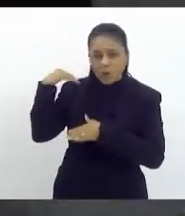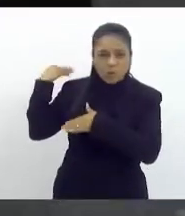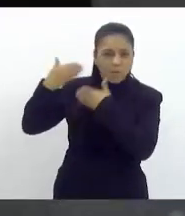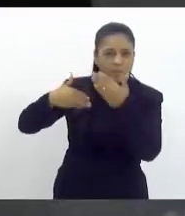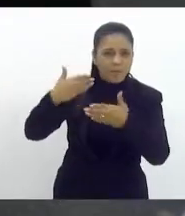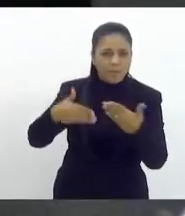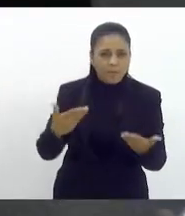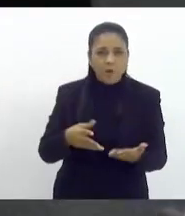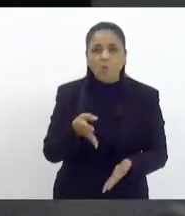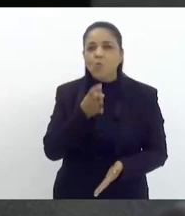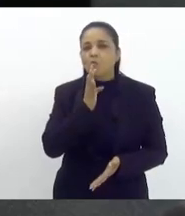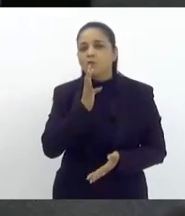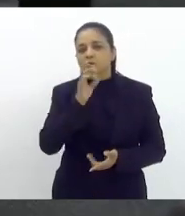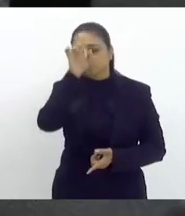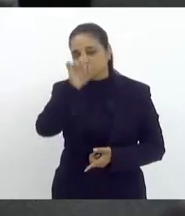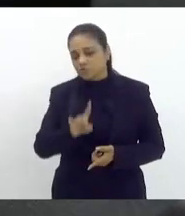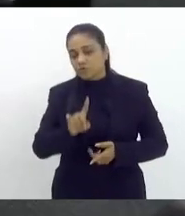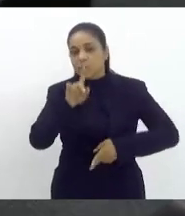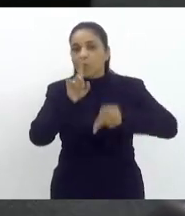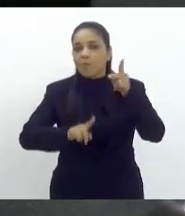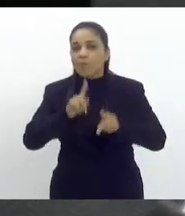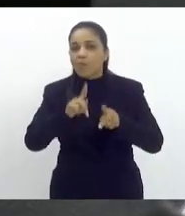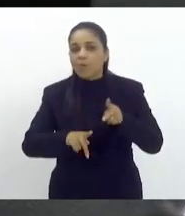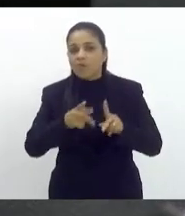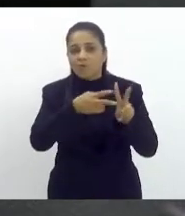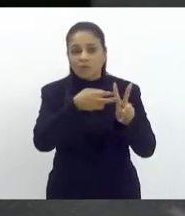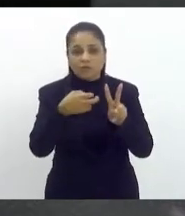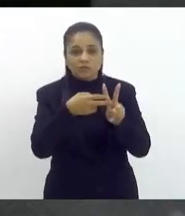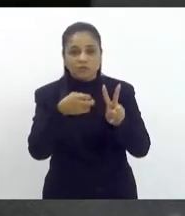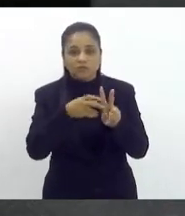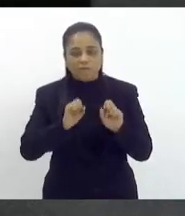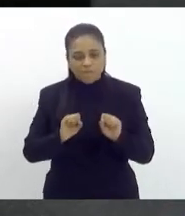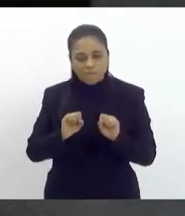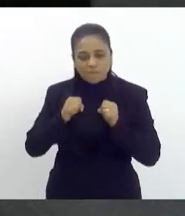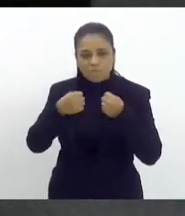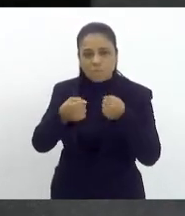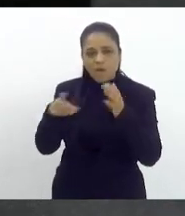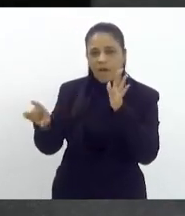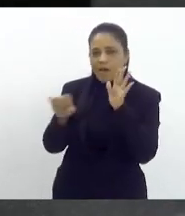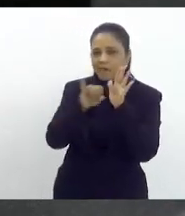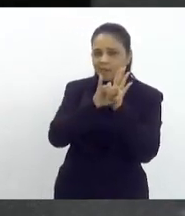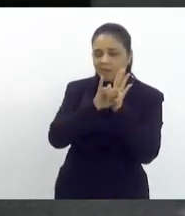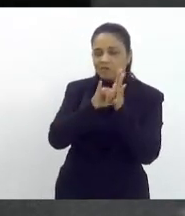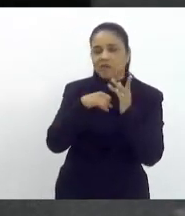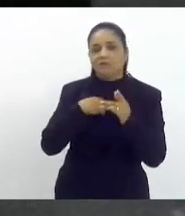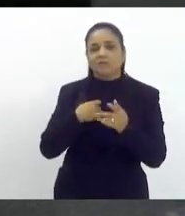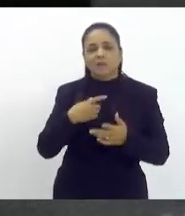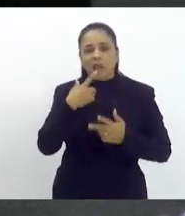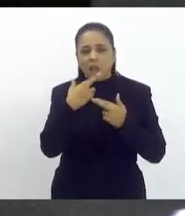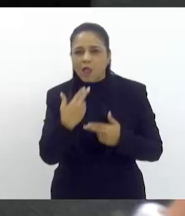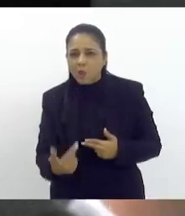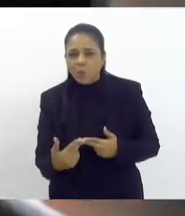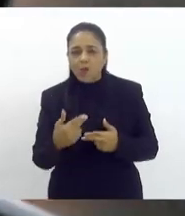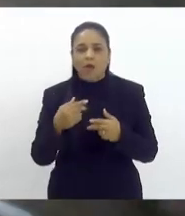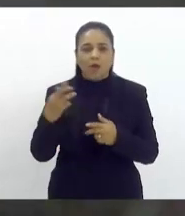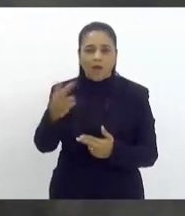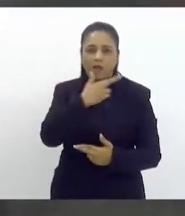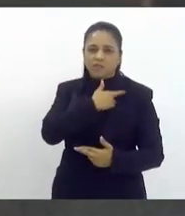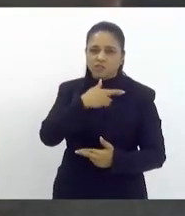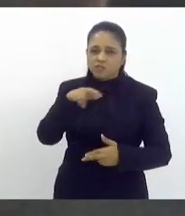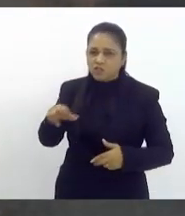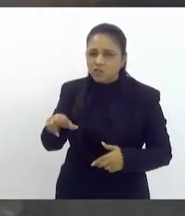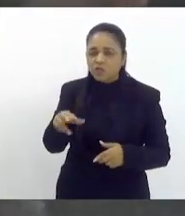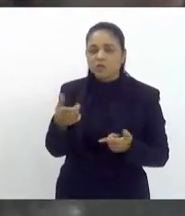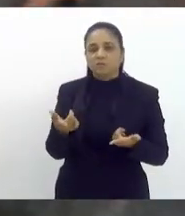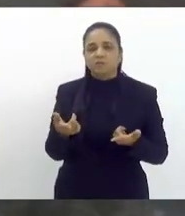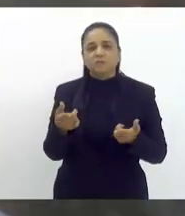reconhecer no direito desses povos de fortalecer suas identidades línguas religiões então